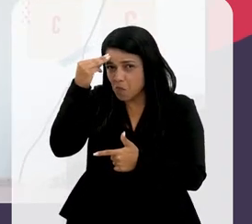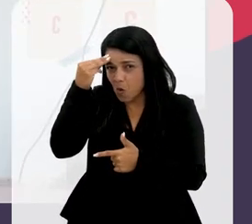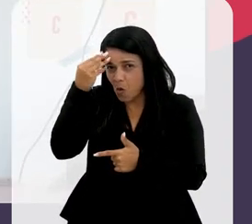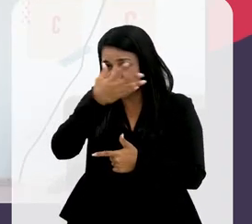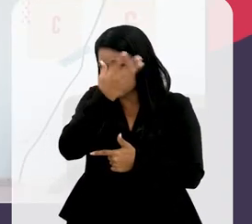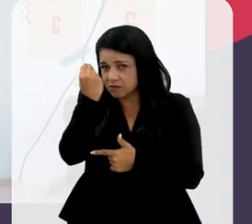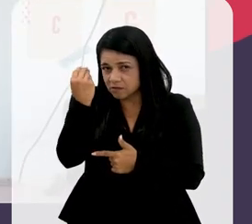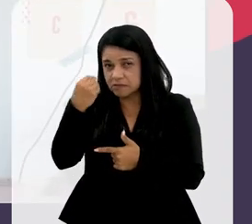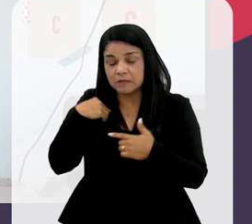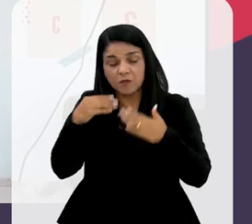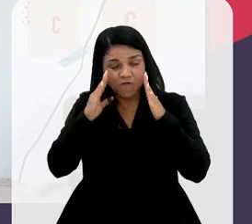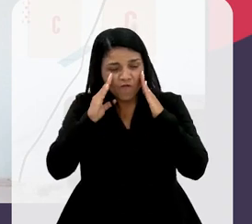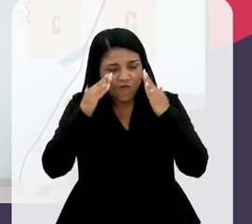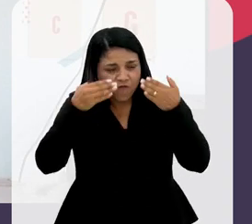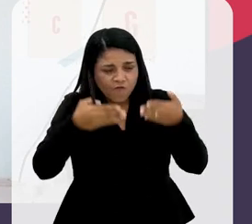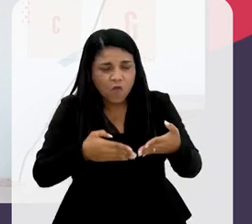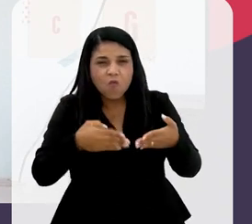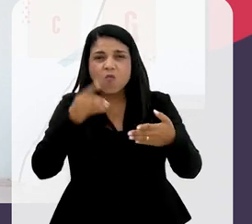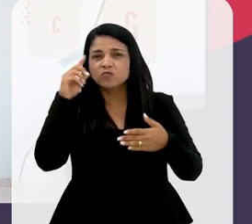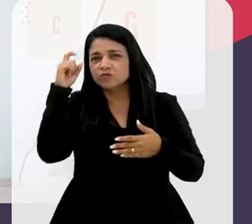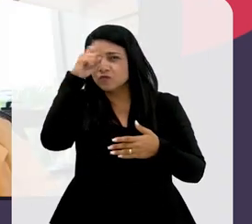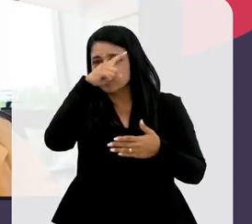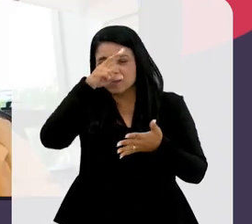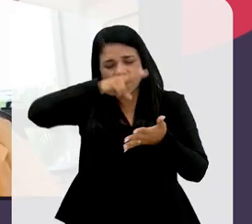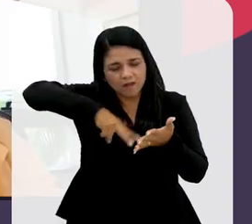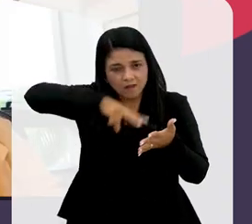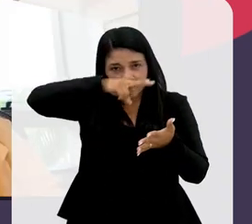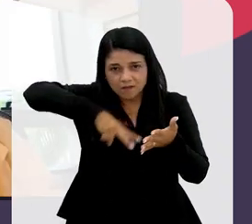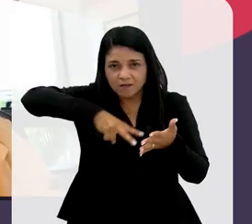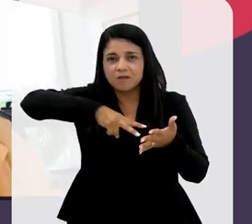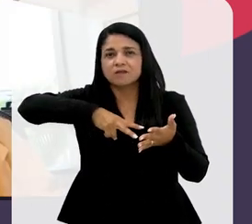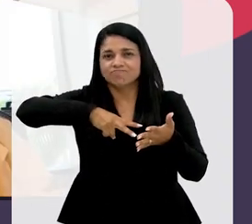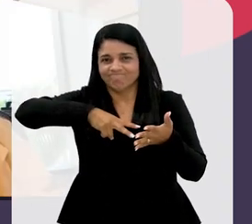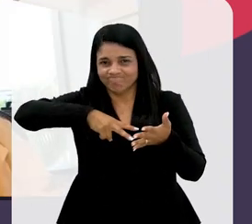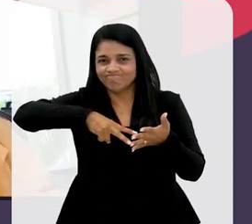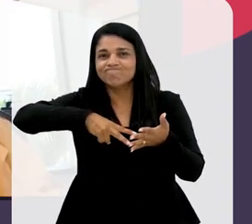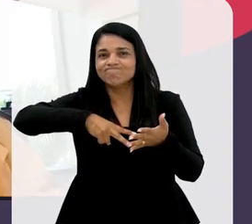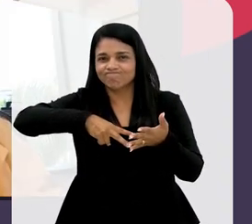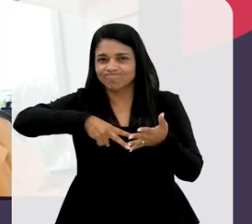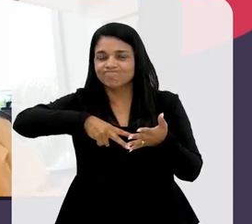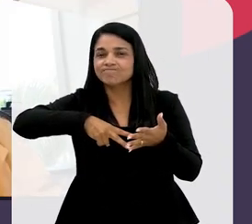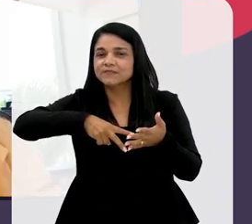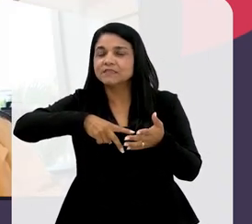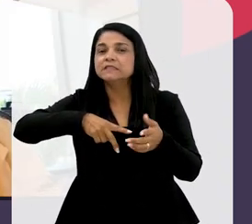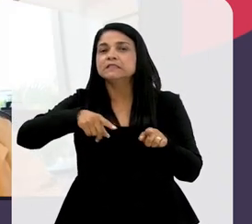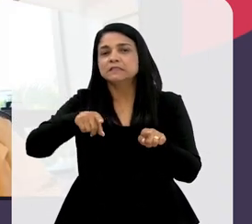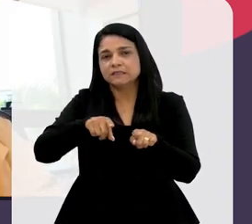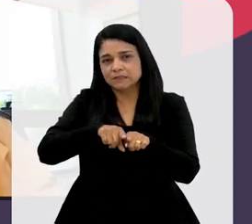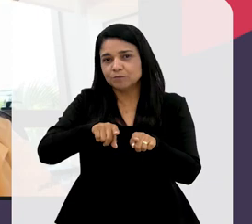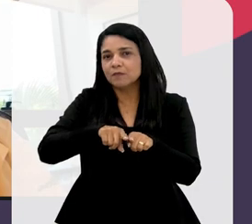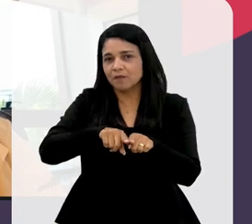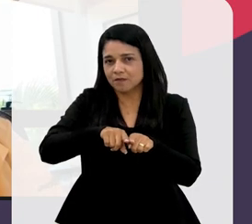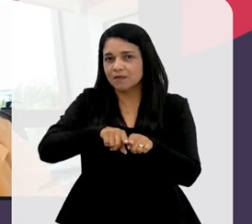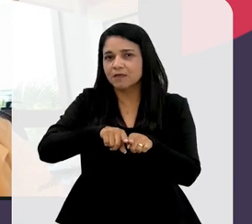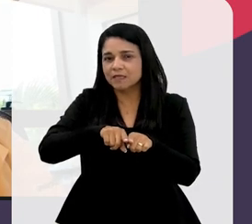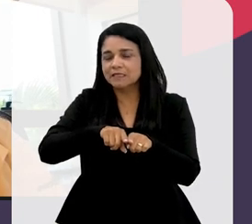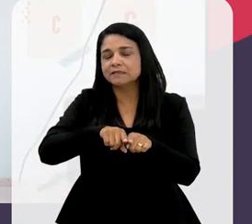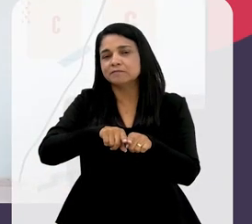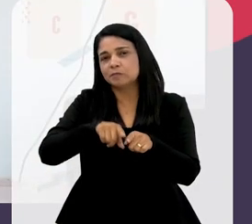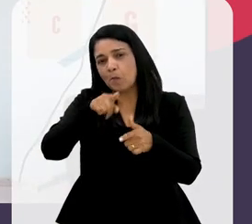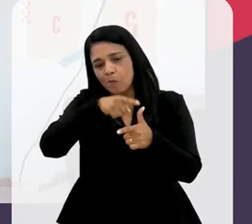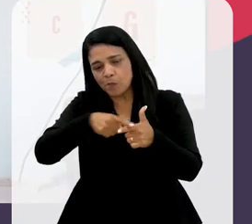memória, de foco também, né? Dificuldade às vezes de leitura, né? Que